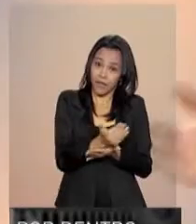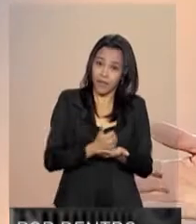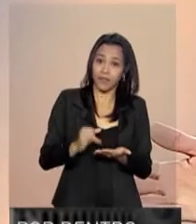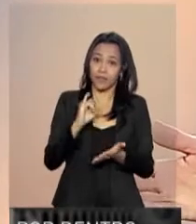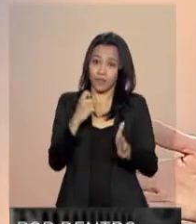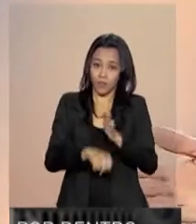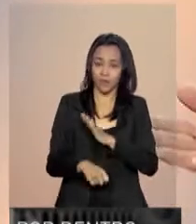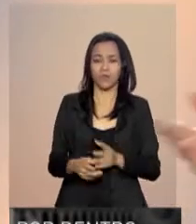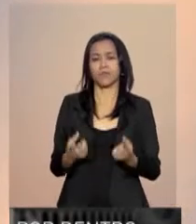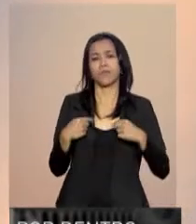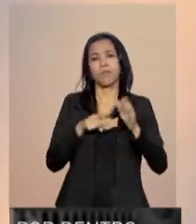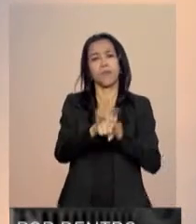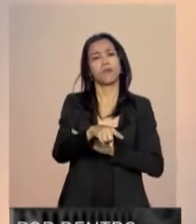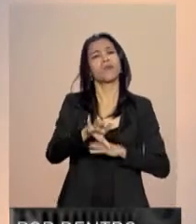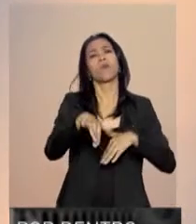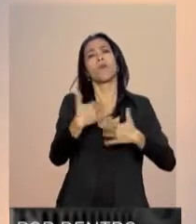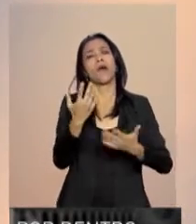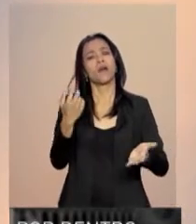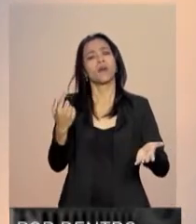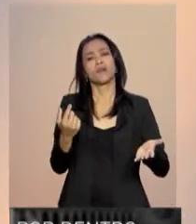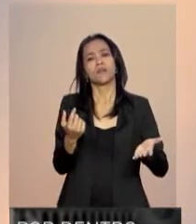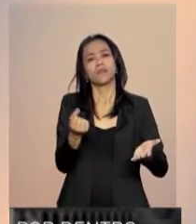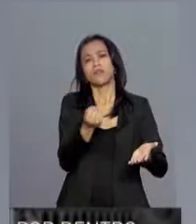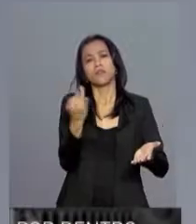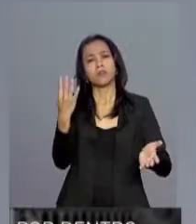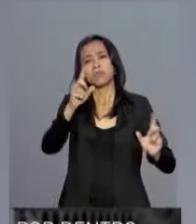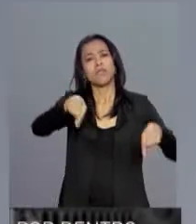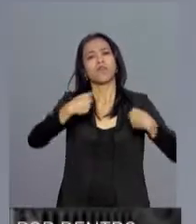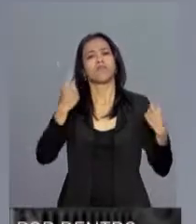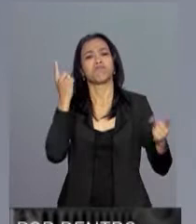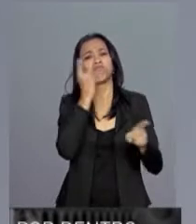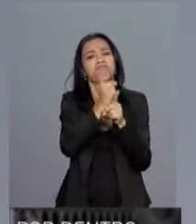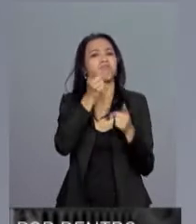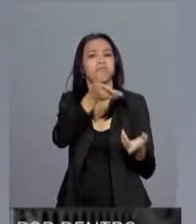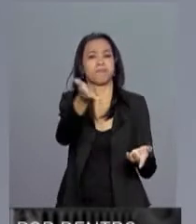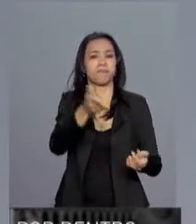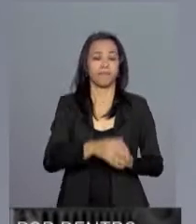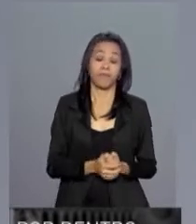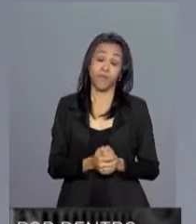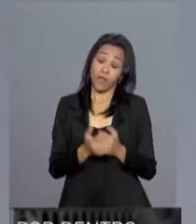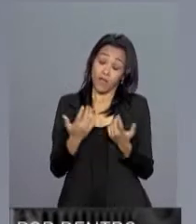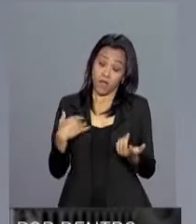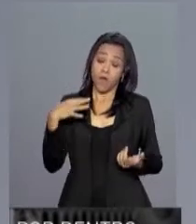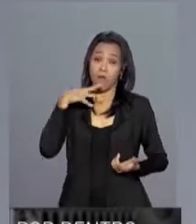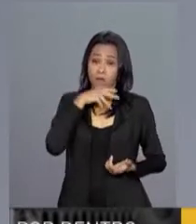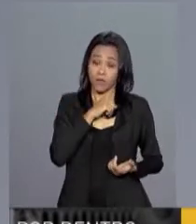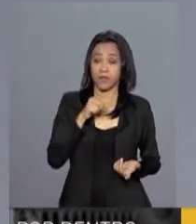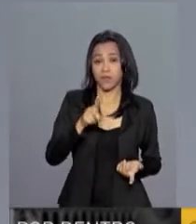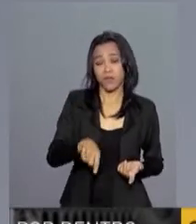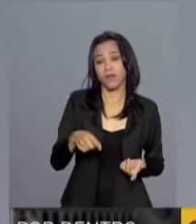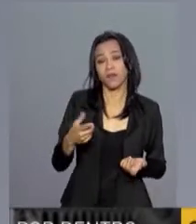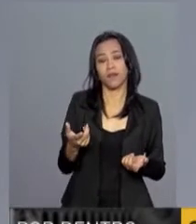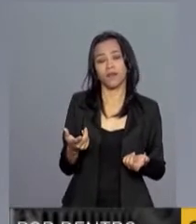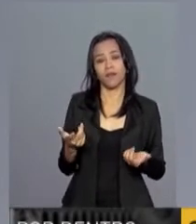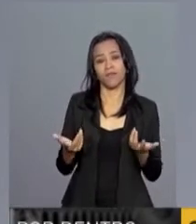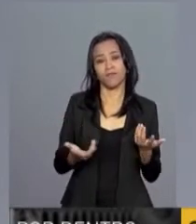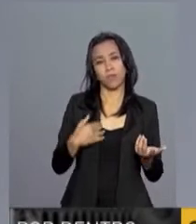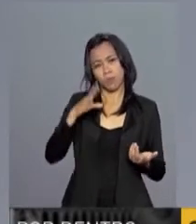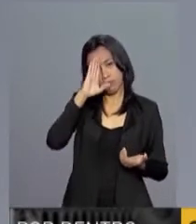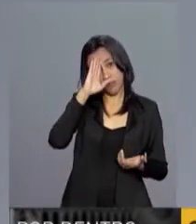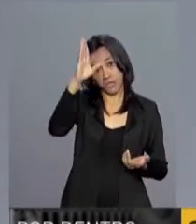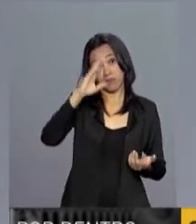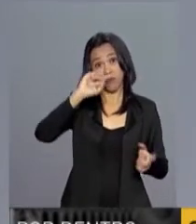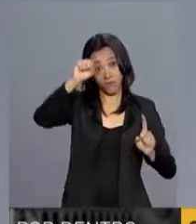quais os maiores desafios que encontrou ao assumir a pasta bom acho que é o principal é o desafio